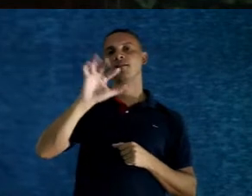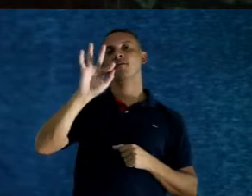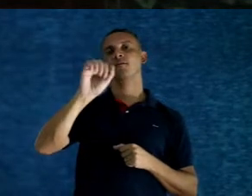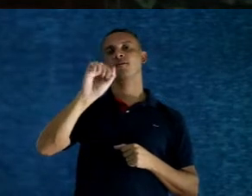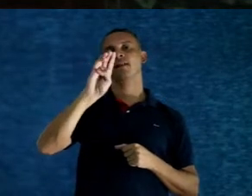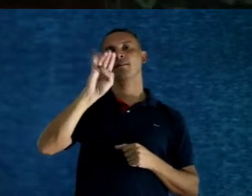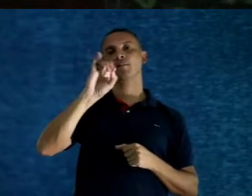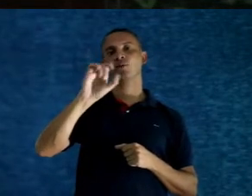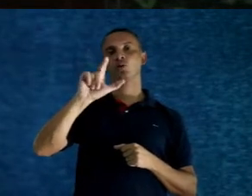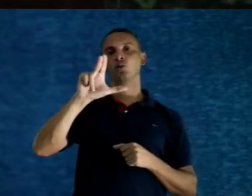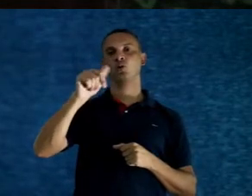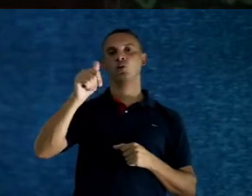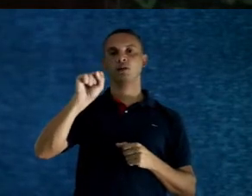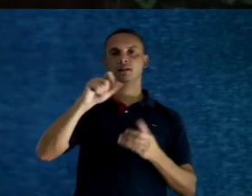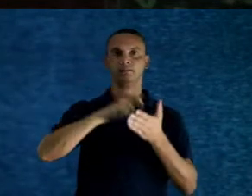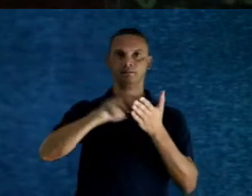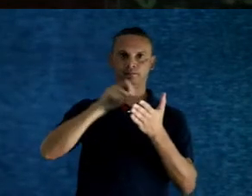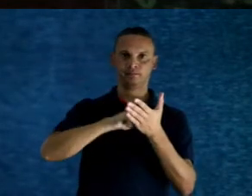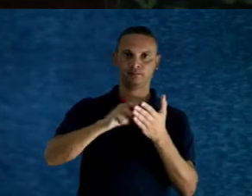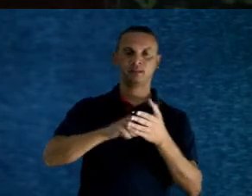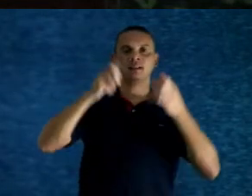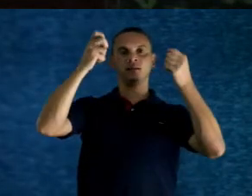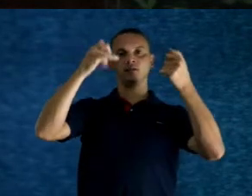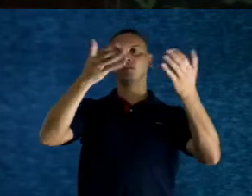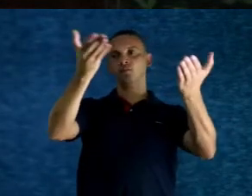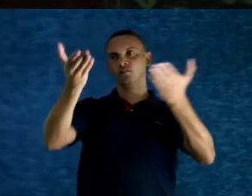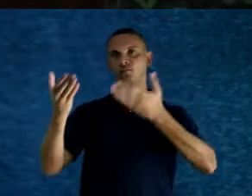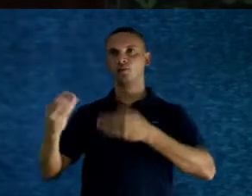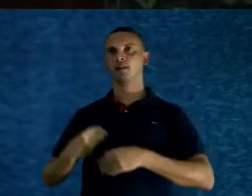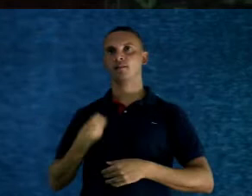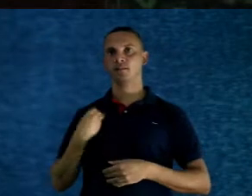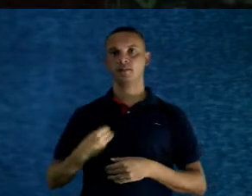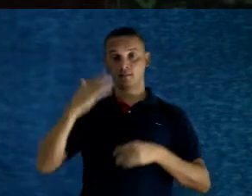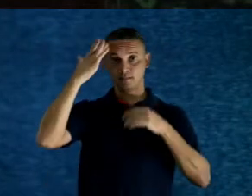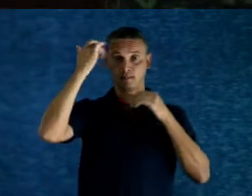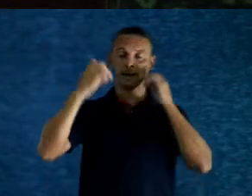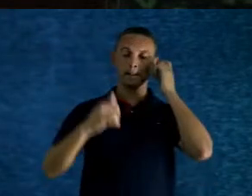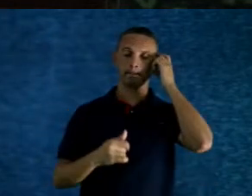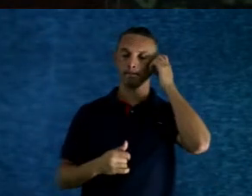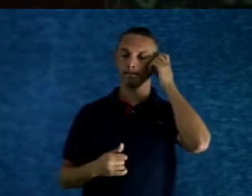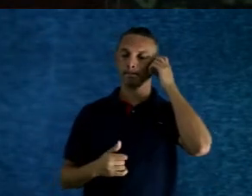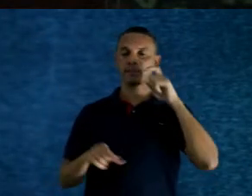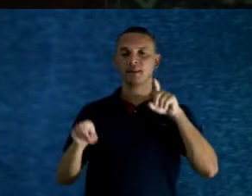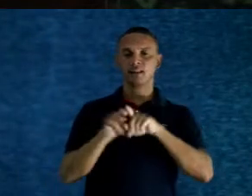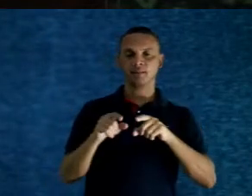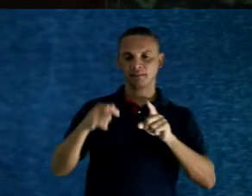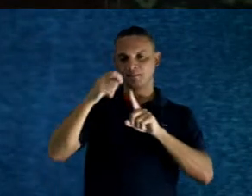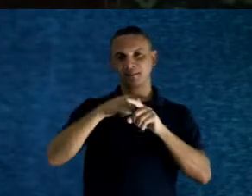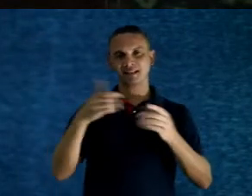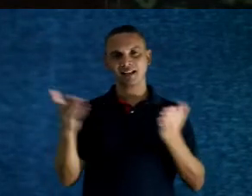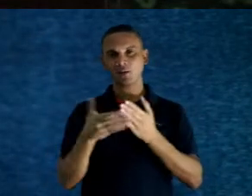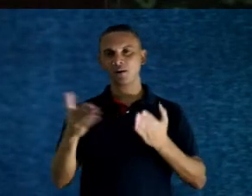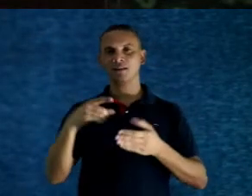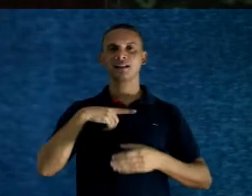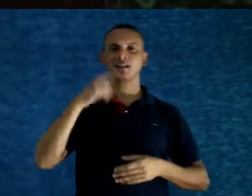Lucas, para a qual contamos com a presença de todos. E, ao longo deste mês,